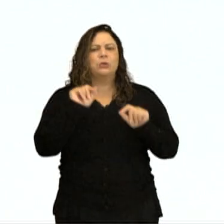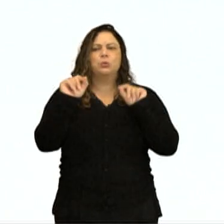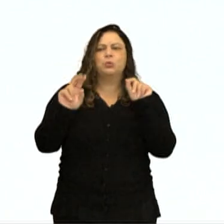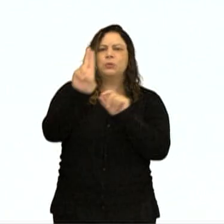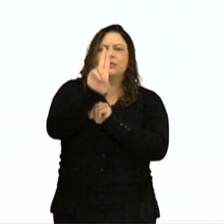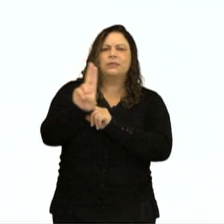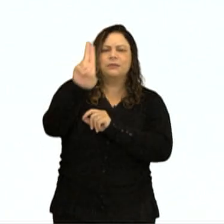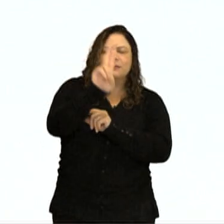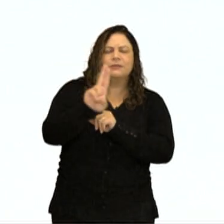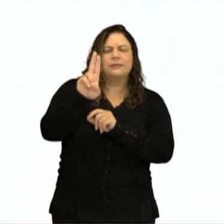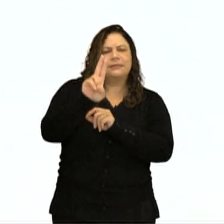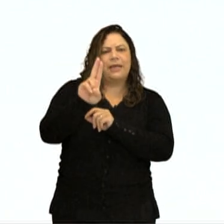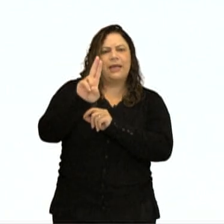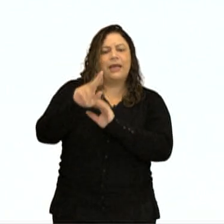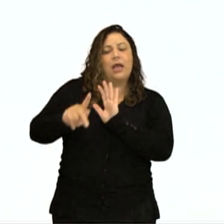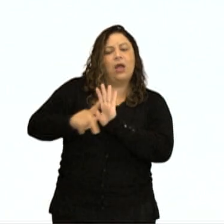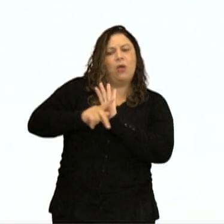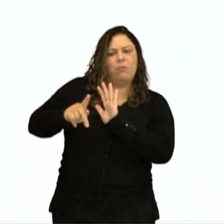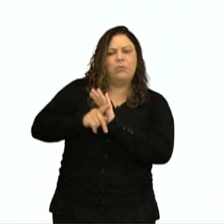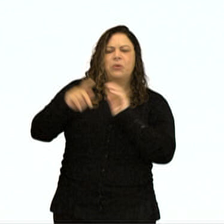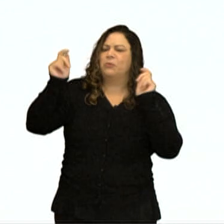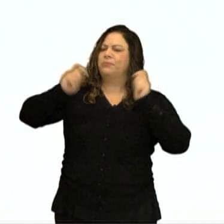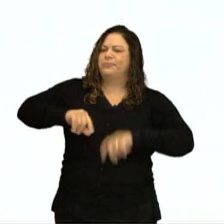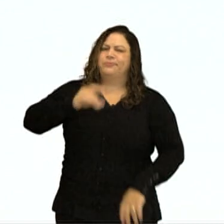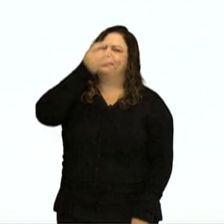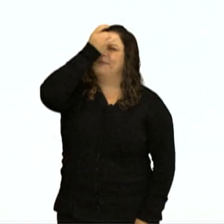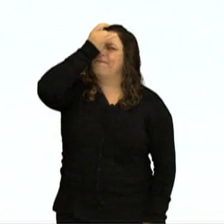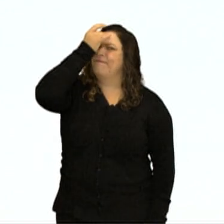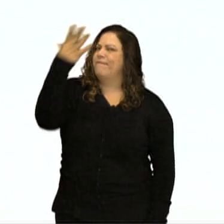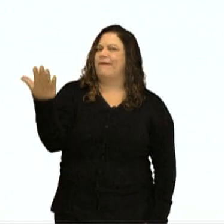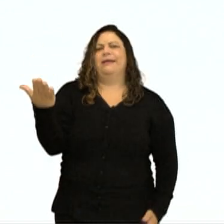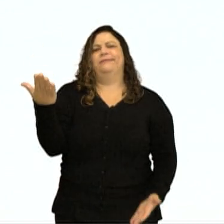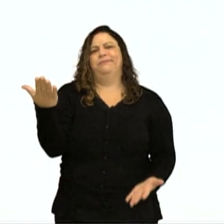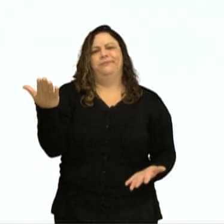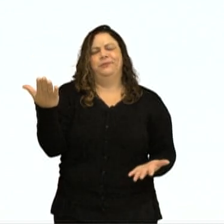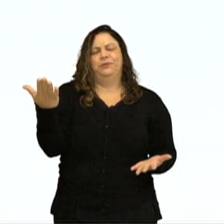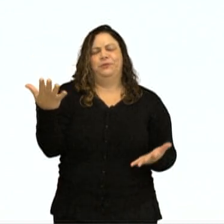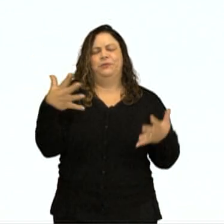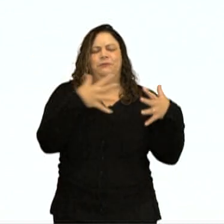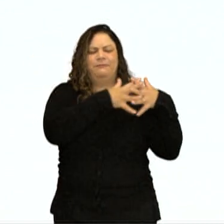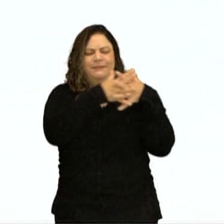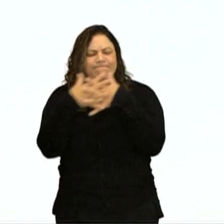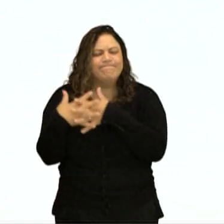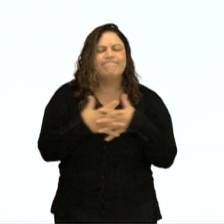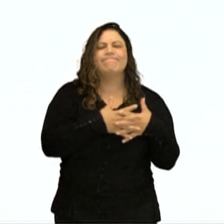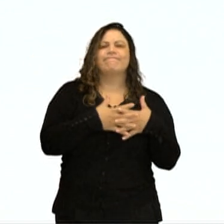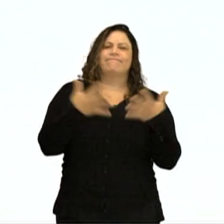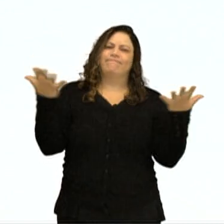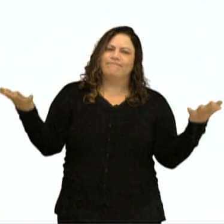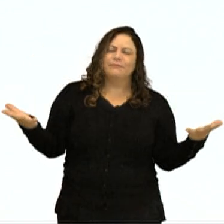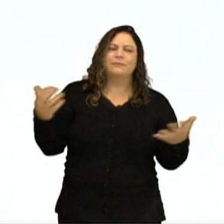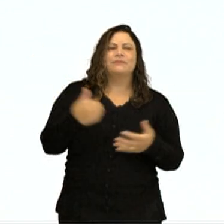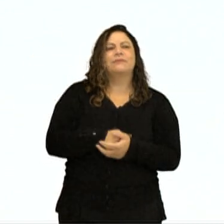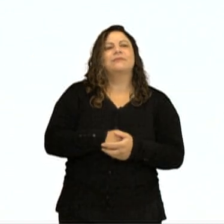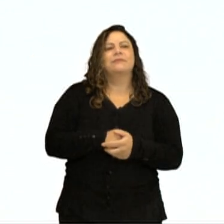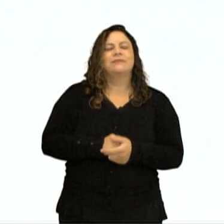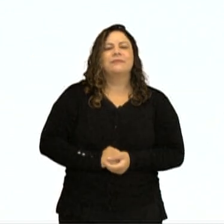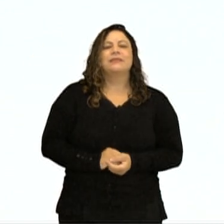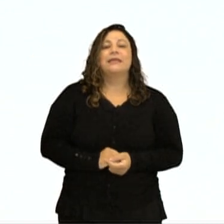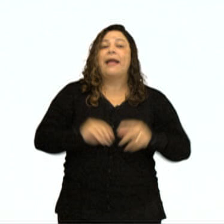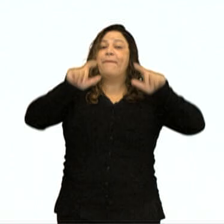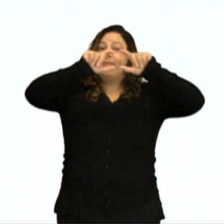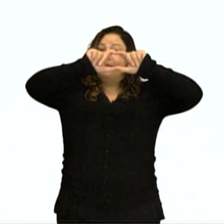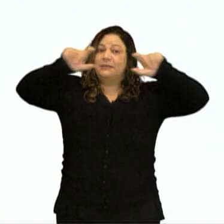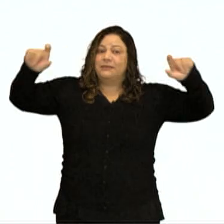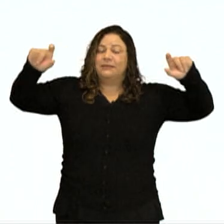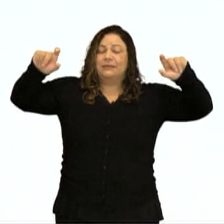tão facilmente caía nelas e era algo massacrado com uma parte. Então percebam esta